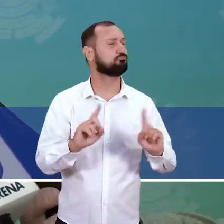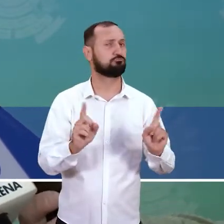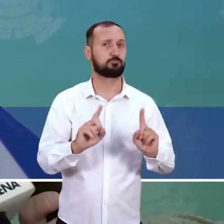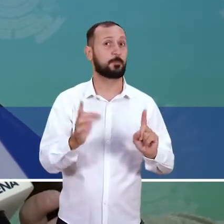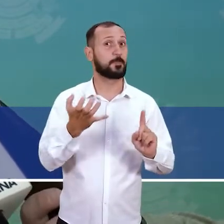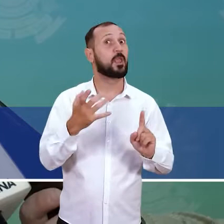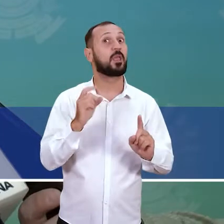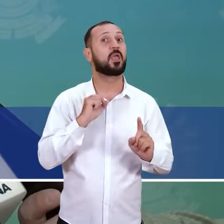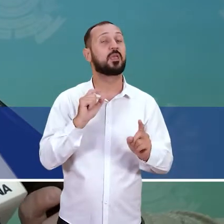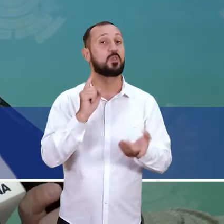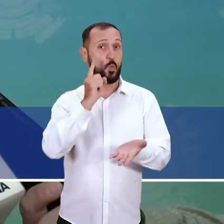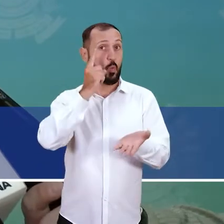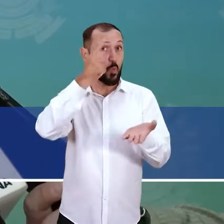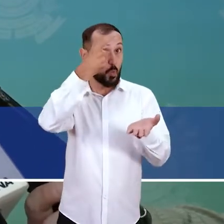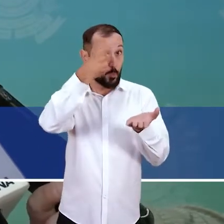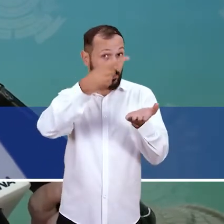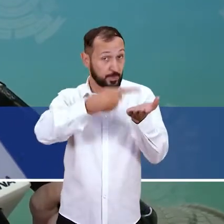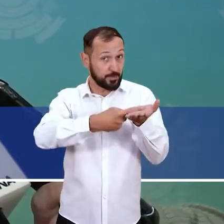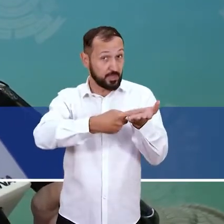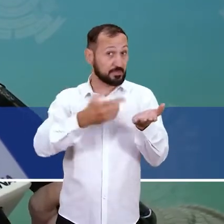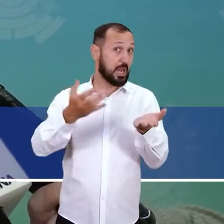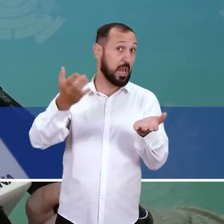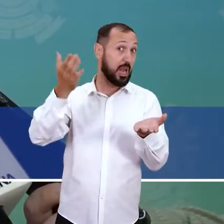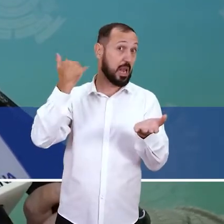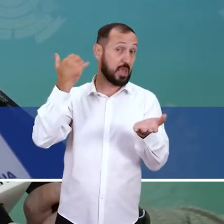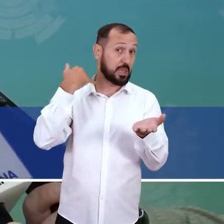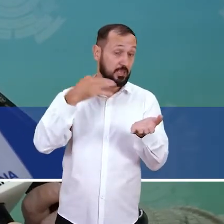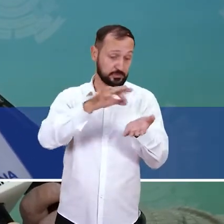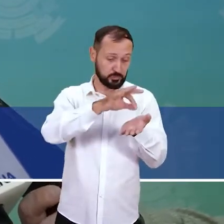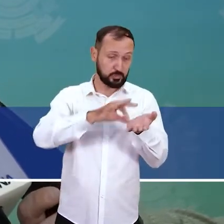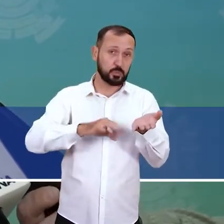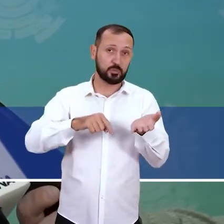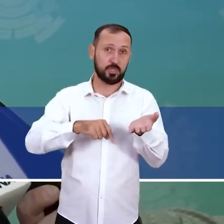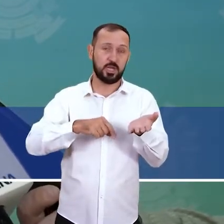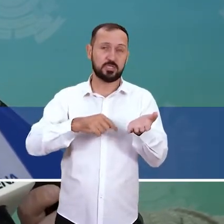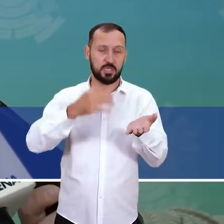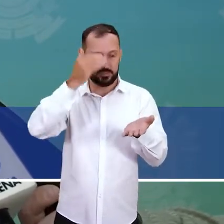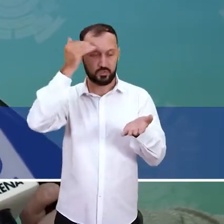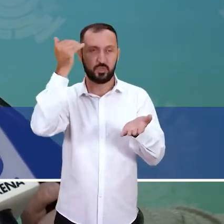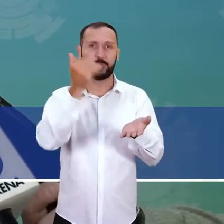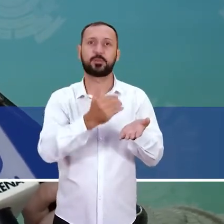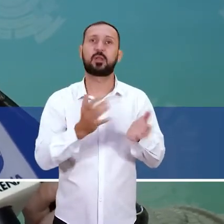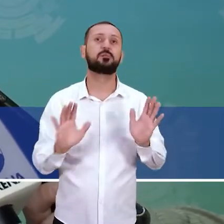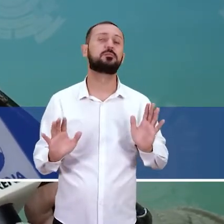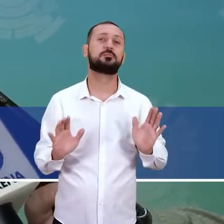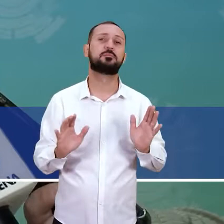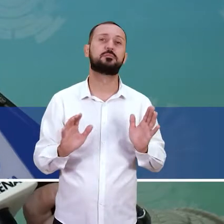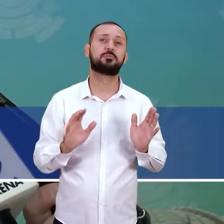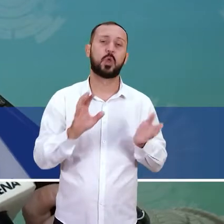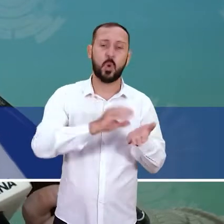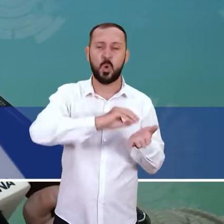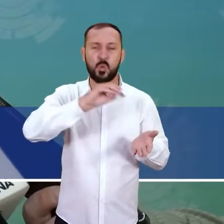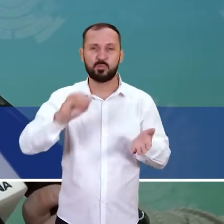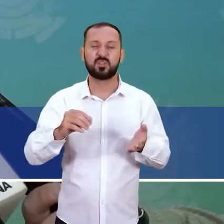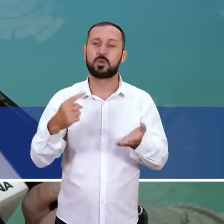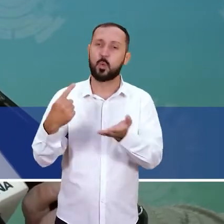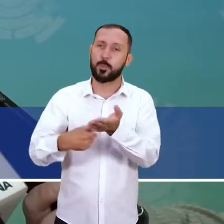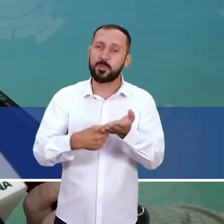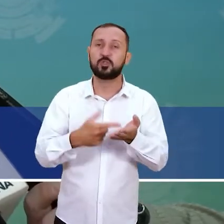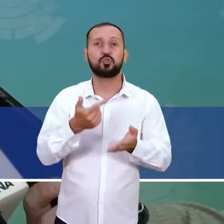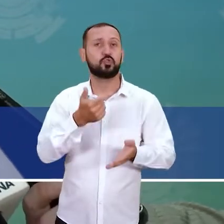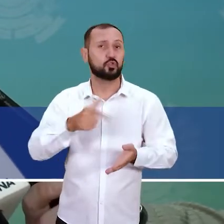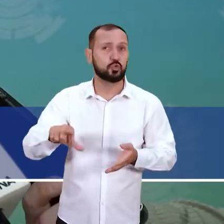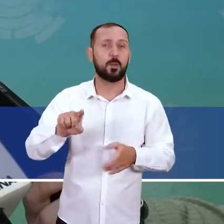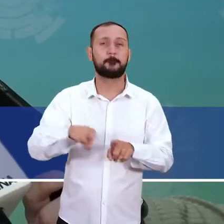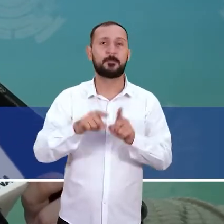da CCR-MS Vias. Agora, o que nós queremos é que aquilo que foi pactuado no contrato seja efetivamente cumprido,